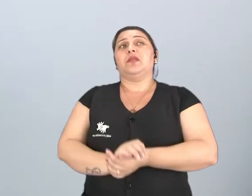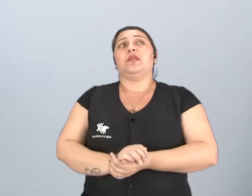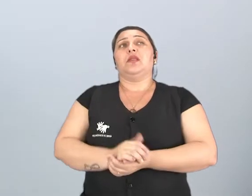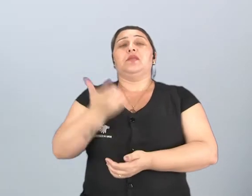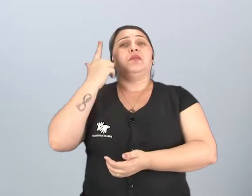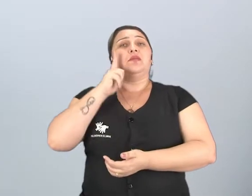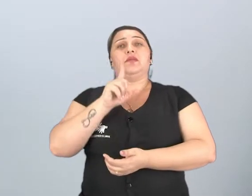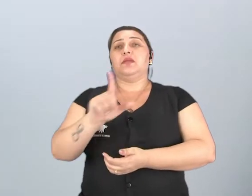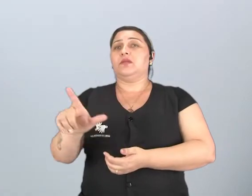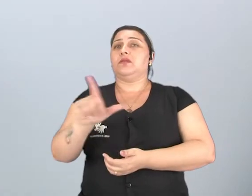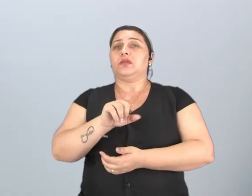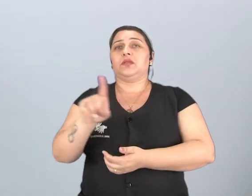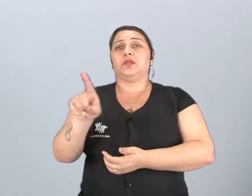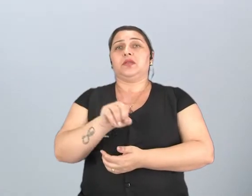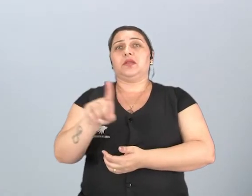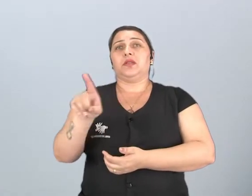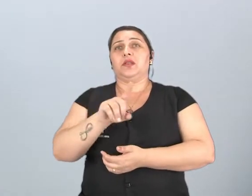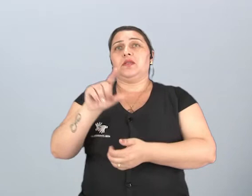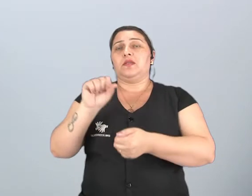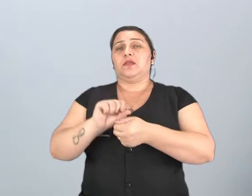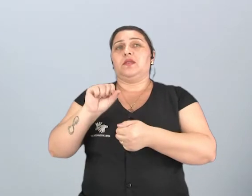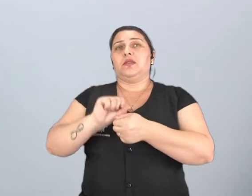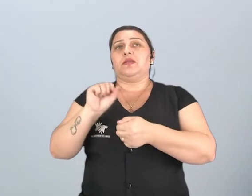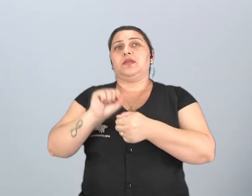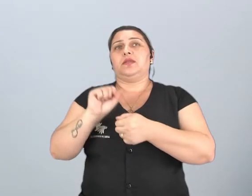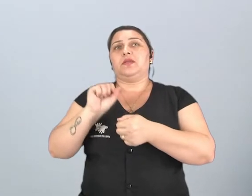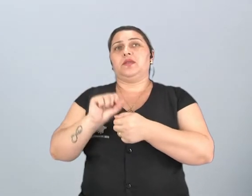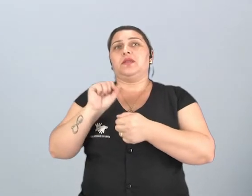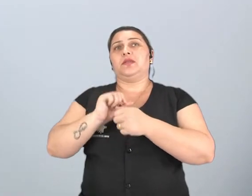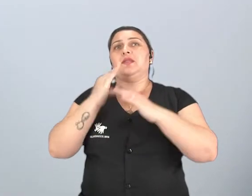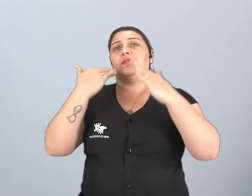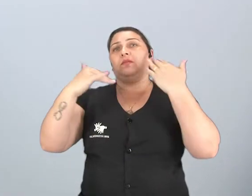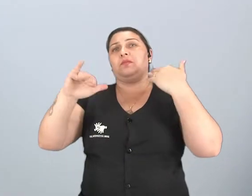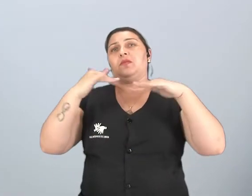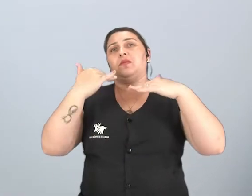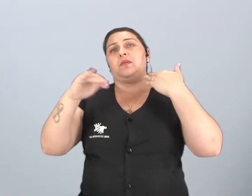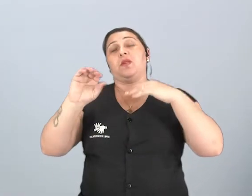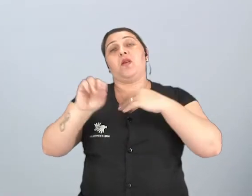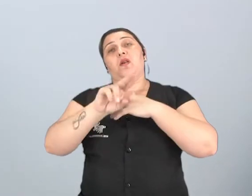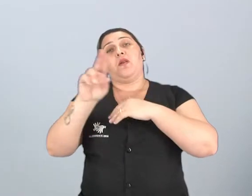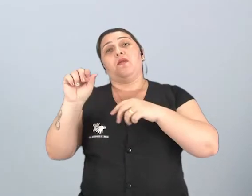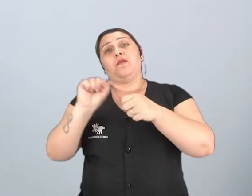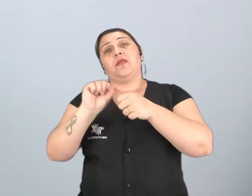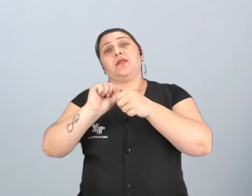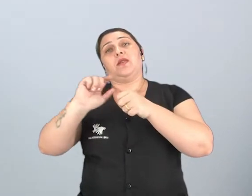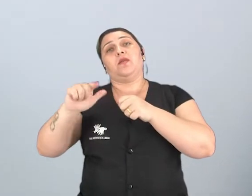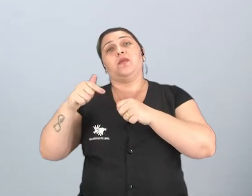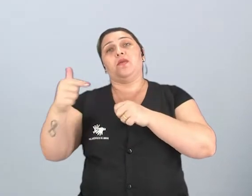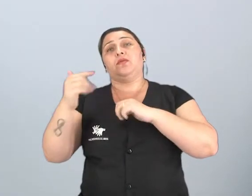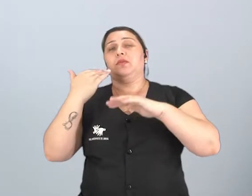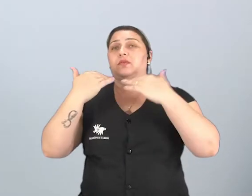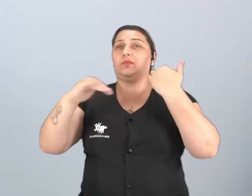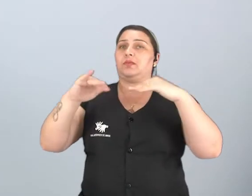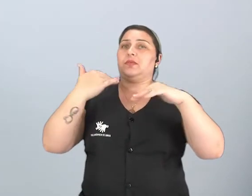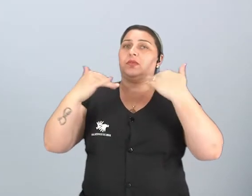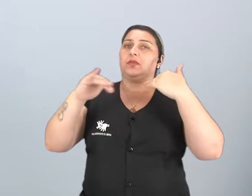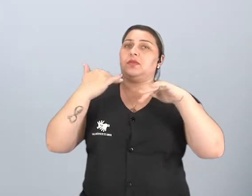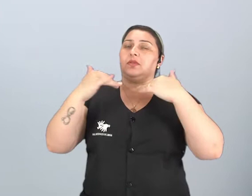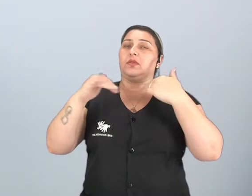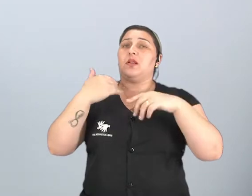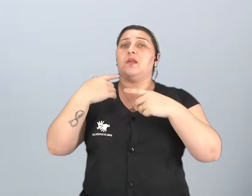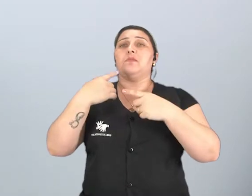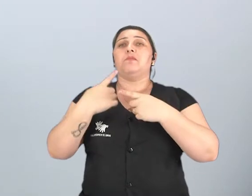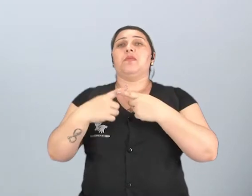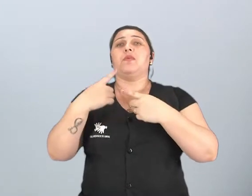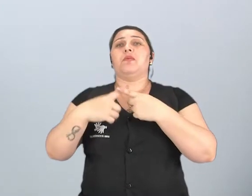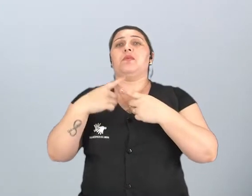não conseguem fazer esse movimento ou fazer outros movimentos